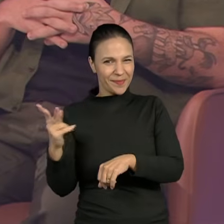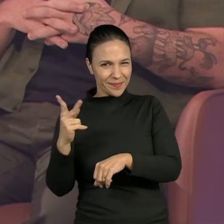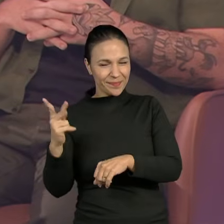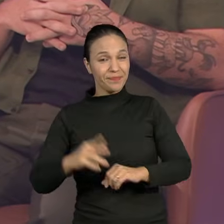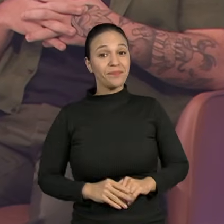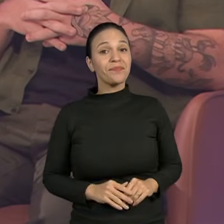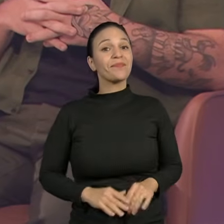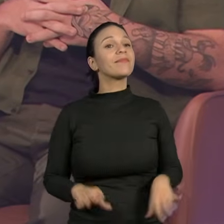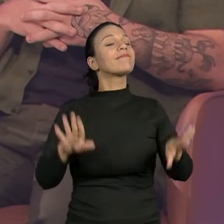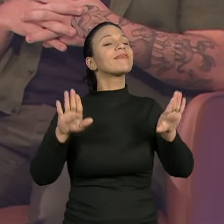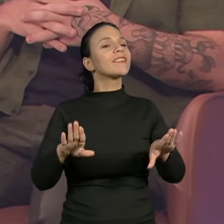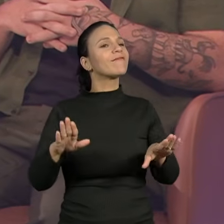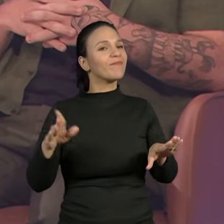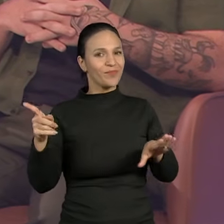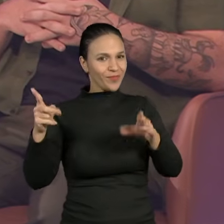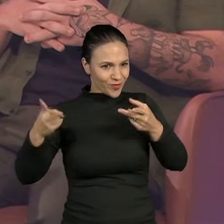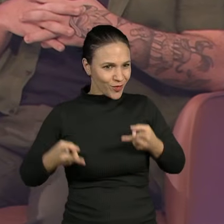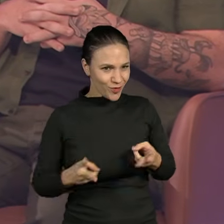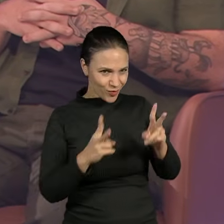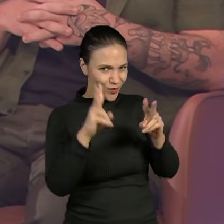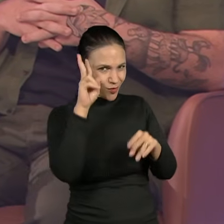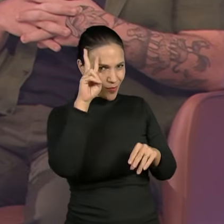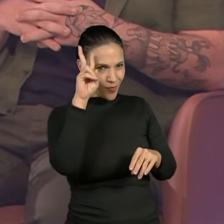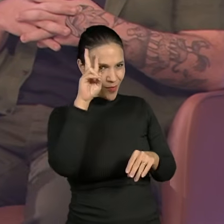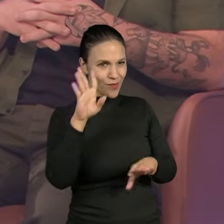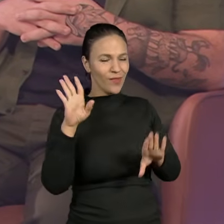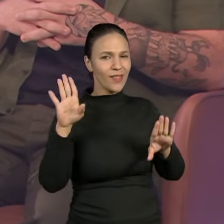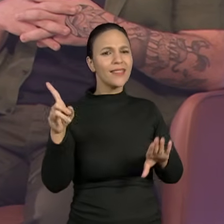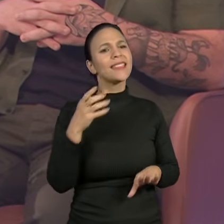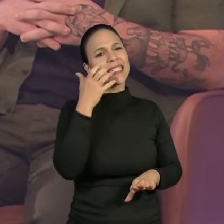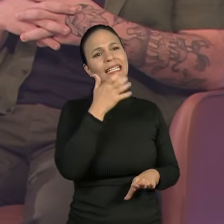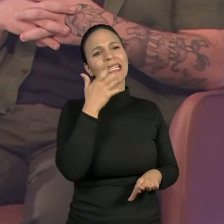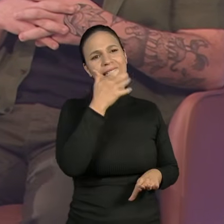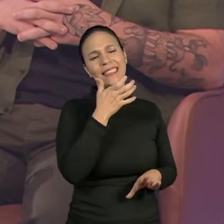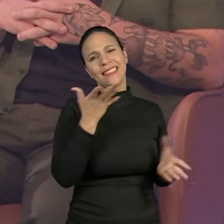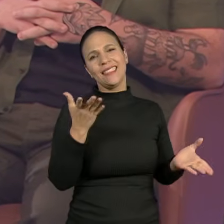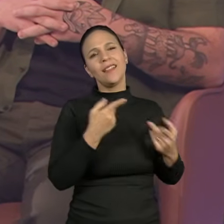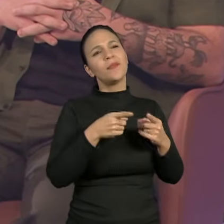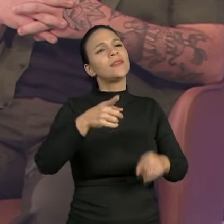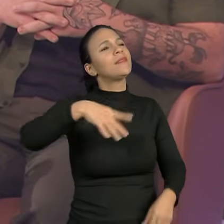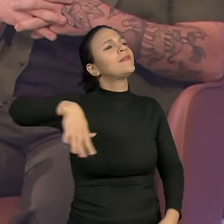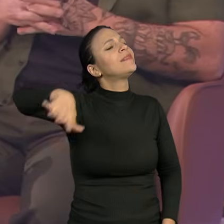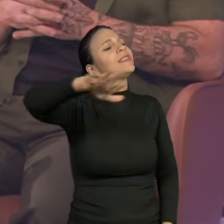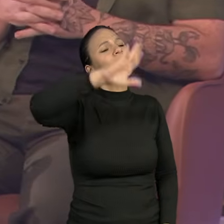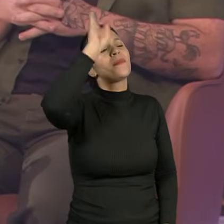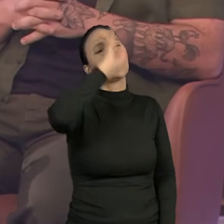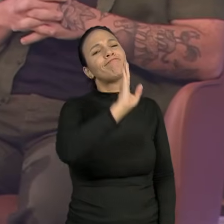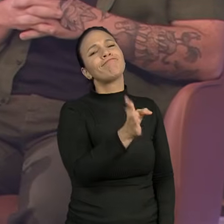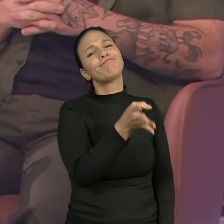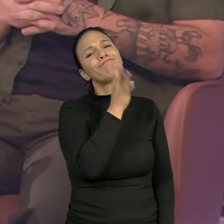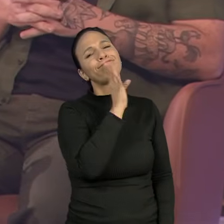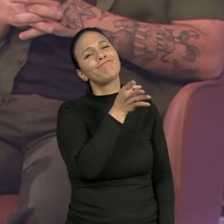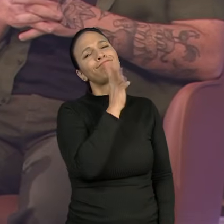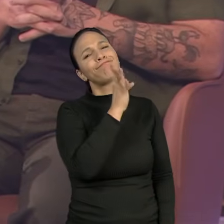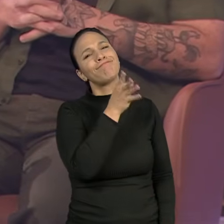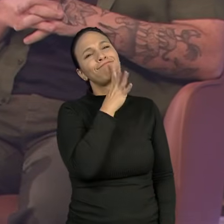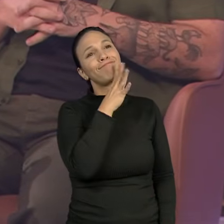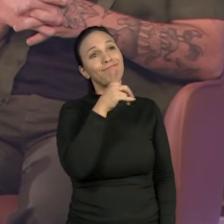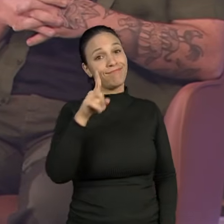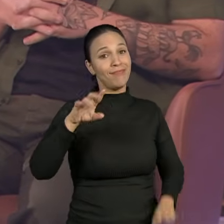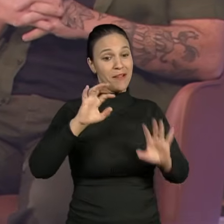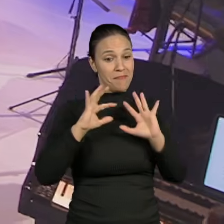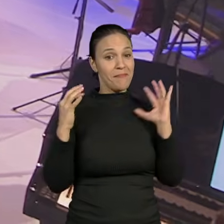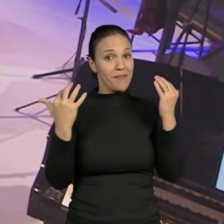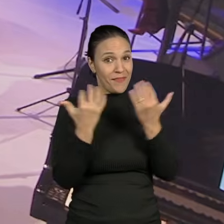queria que antes de você continuar essa história, que você cantasse uma música que o Brasil todo conhece aqui, que a plateia vai cantar junto